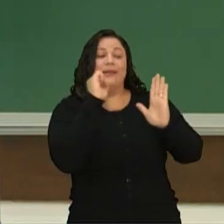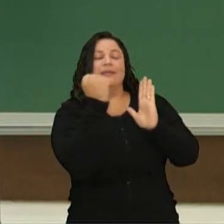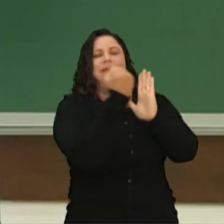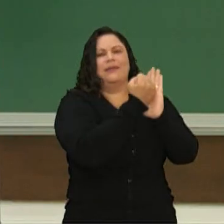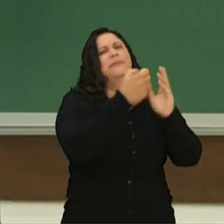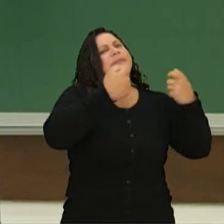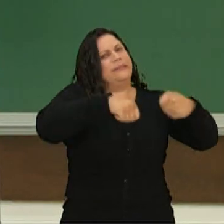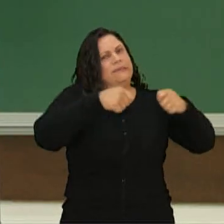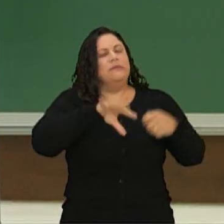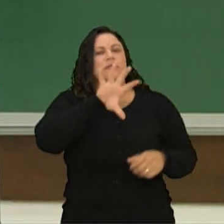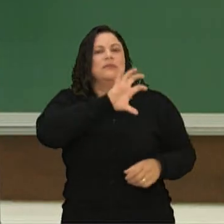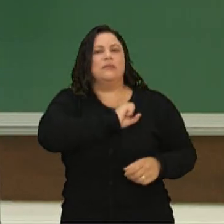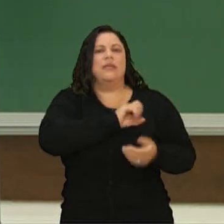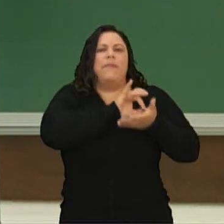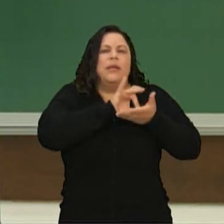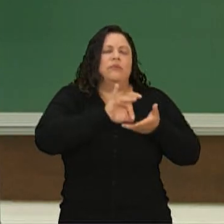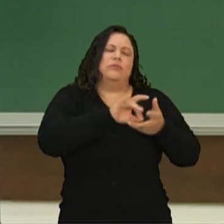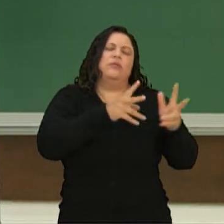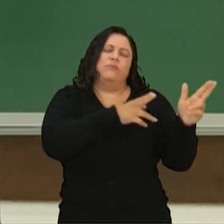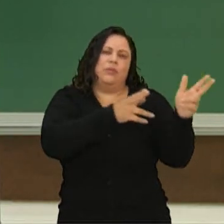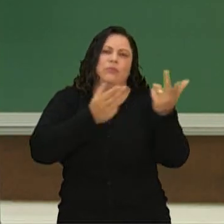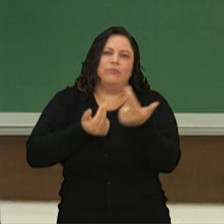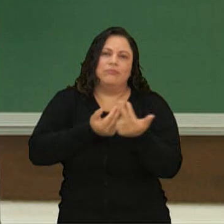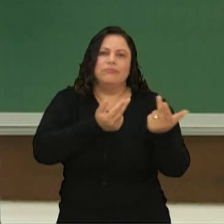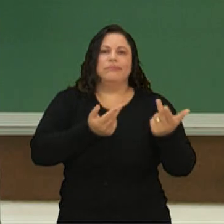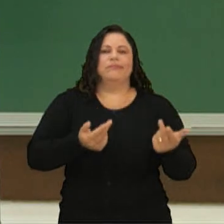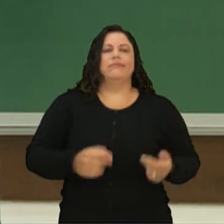que vocês responderam?